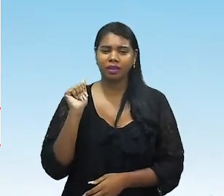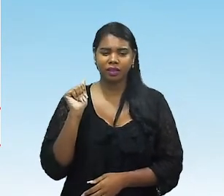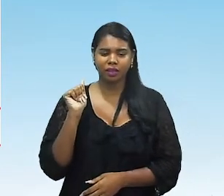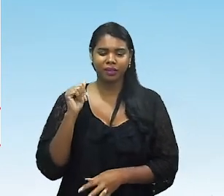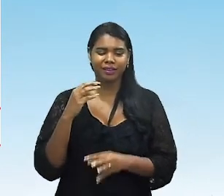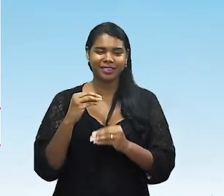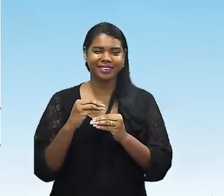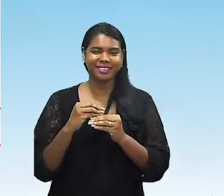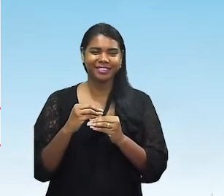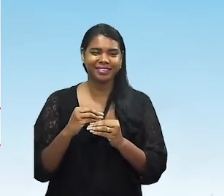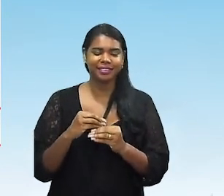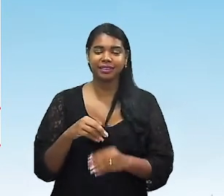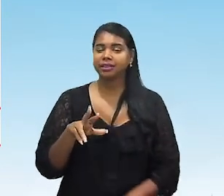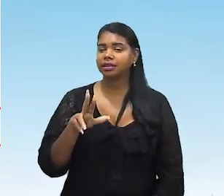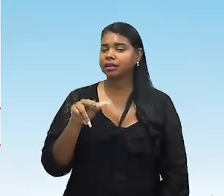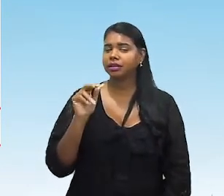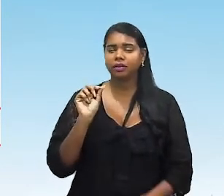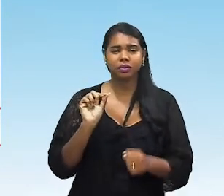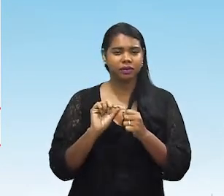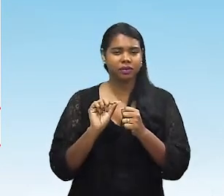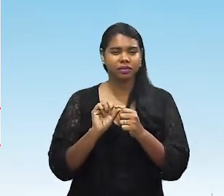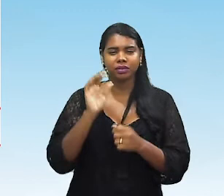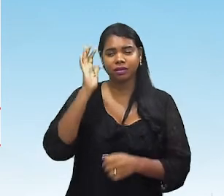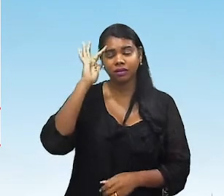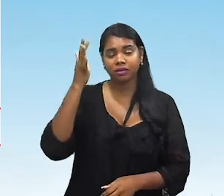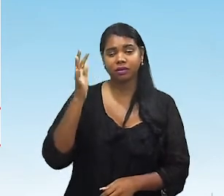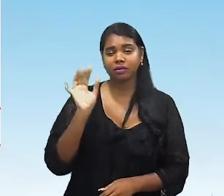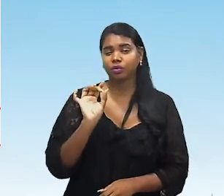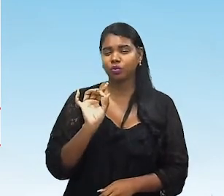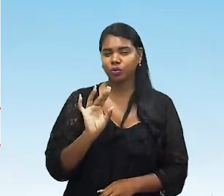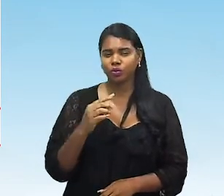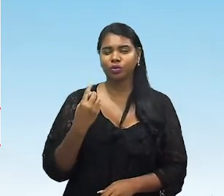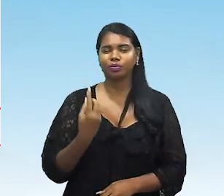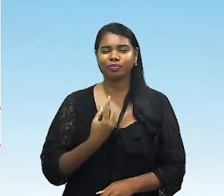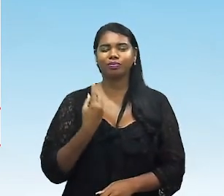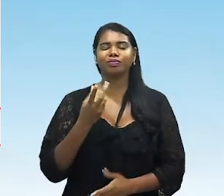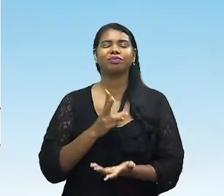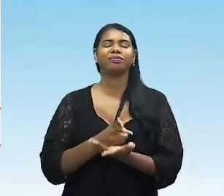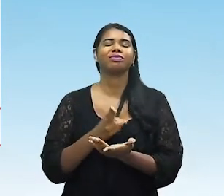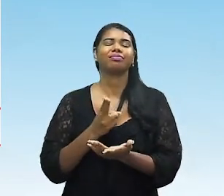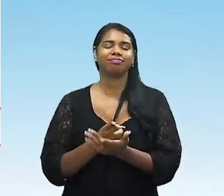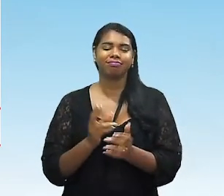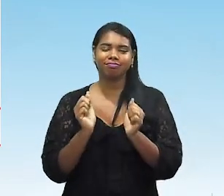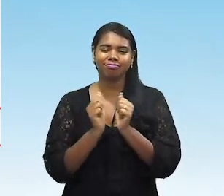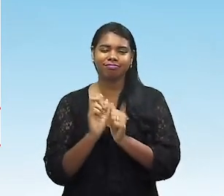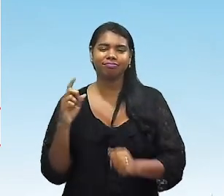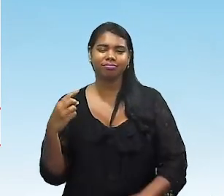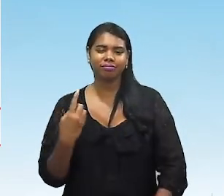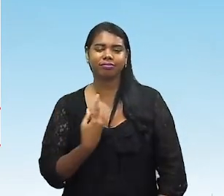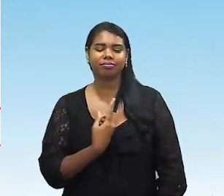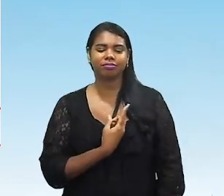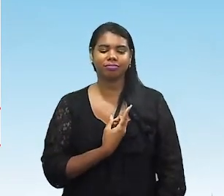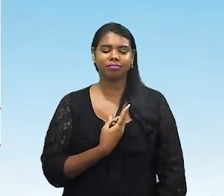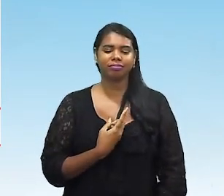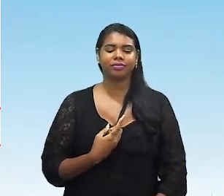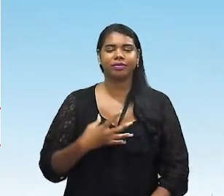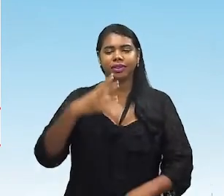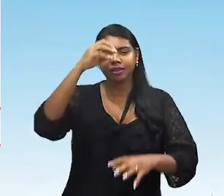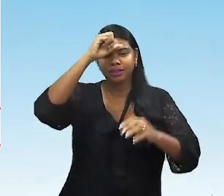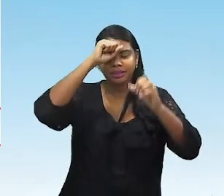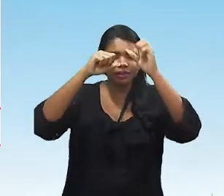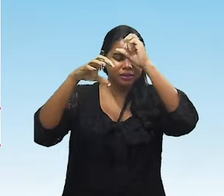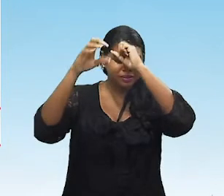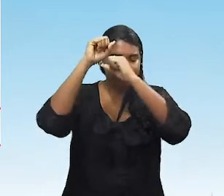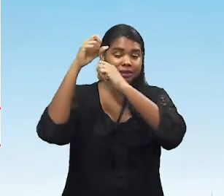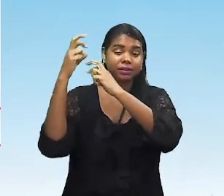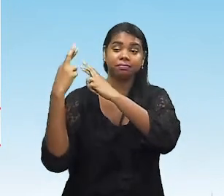centralizar, pronto. A gente nunca está fazendo decisões sozinhos. A gente sempre traz conosco essa carga de aprendizado